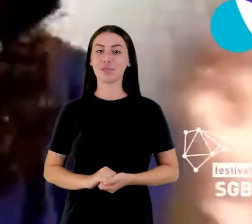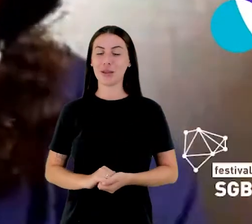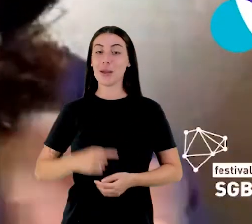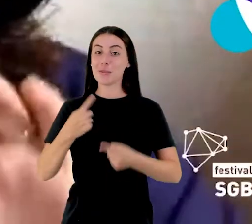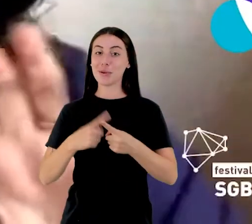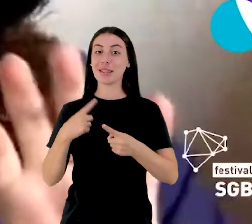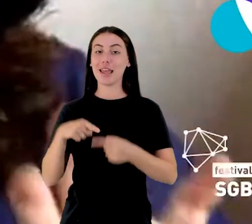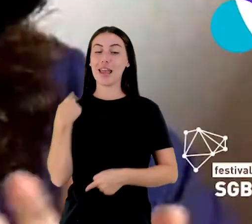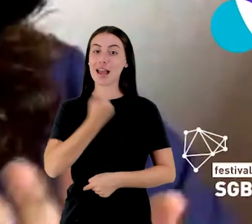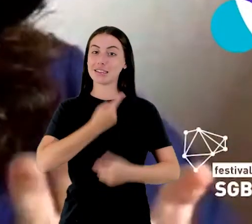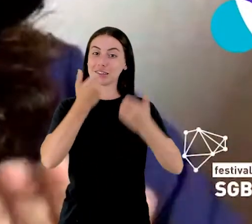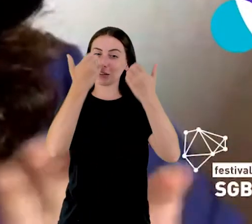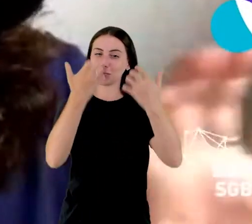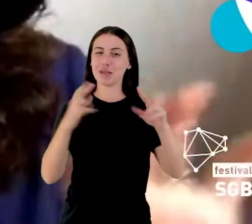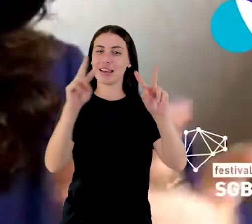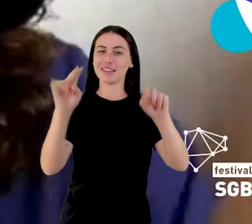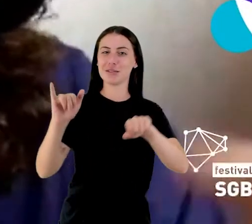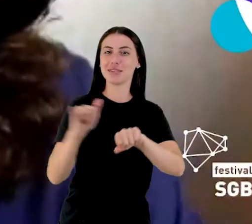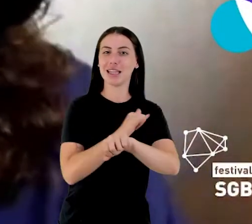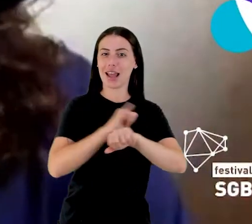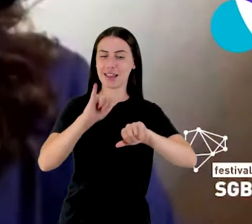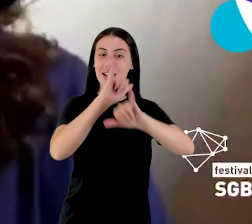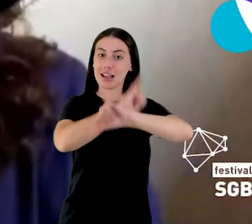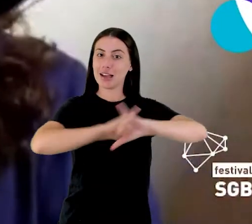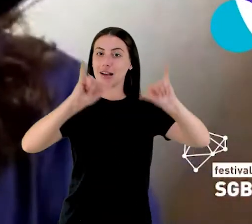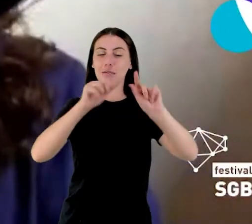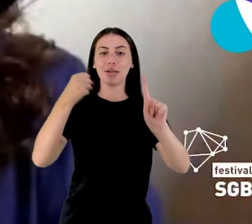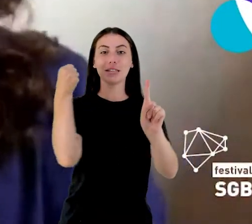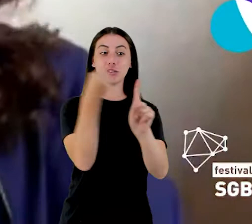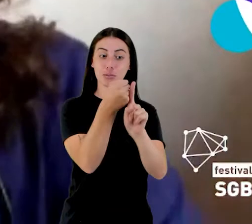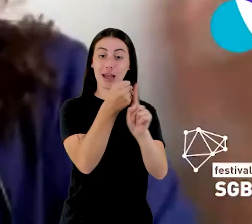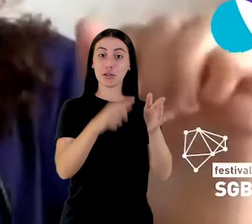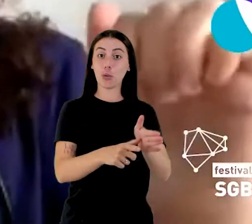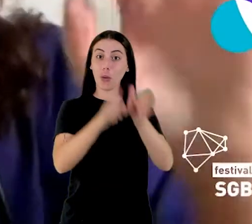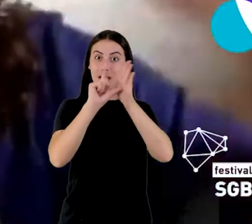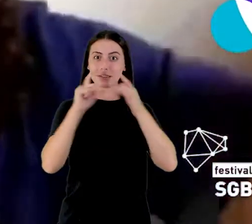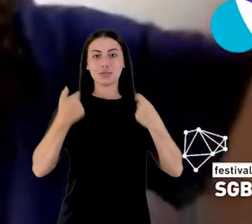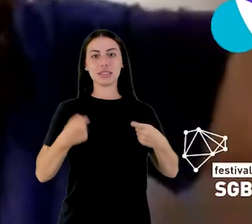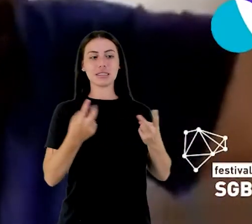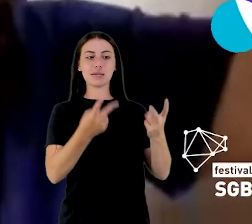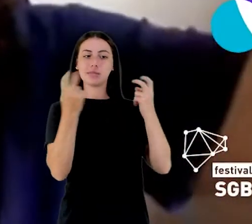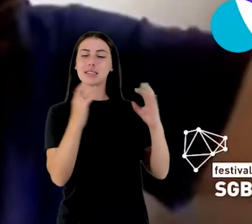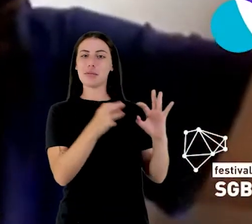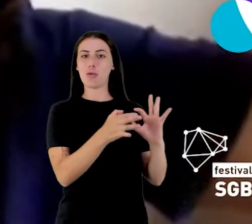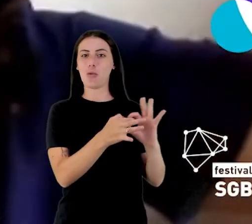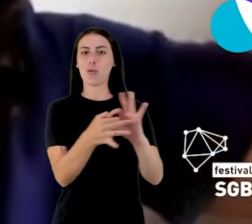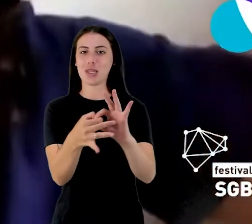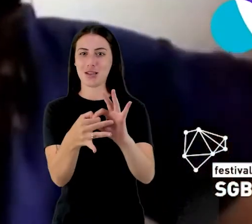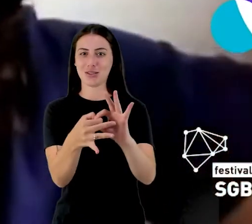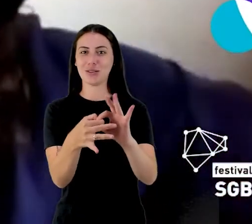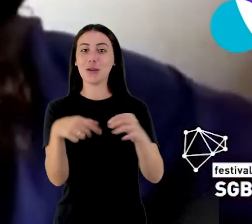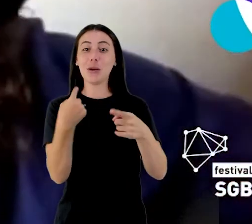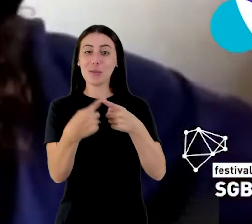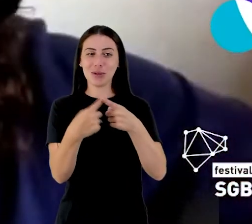qual é a história, quais são as possibilidades reais que ele pode promover mudança, quem é o público que está na melhor condição